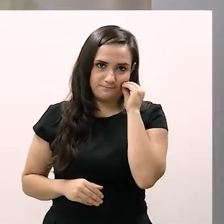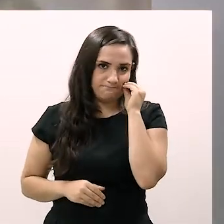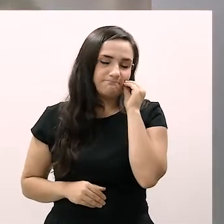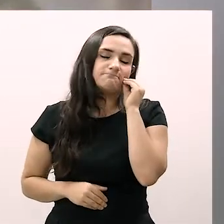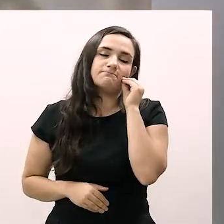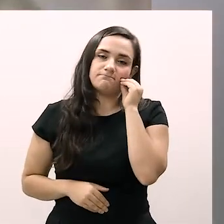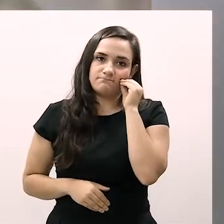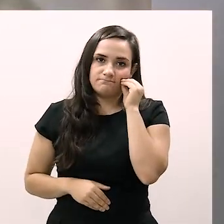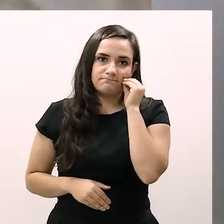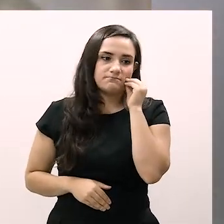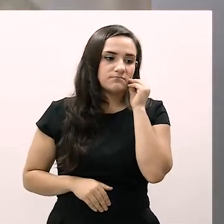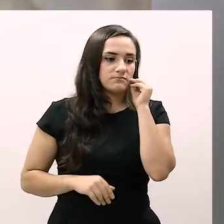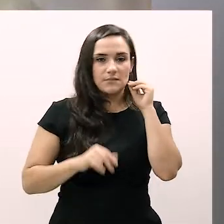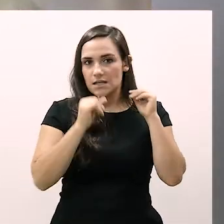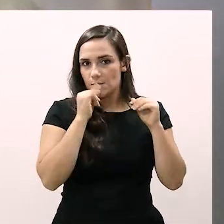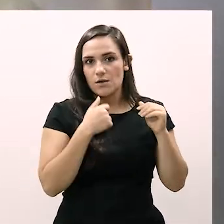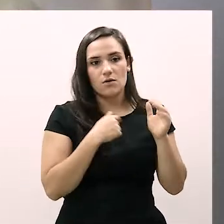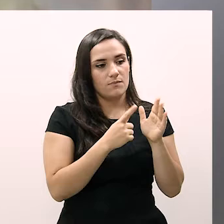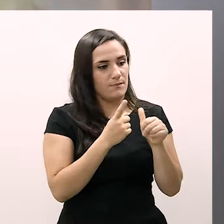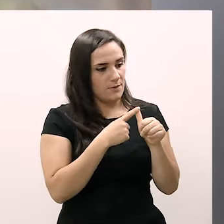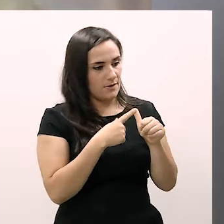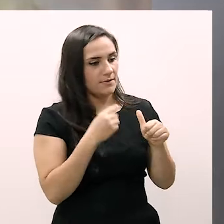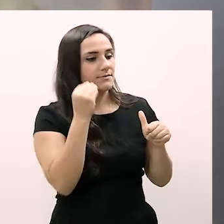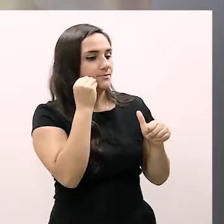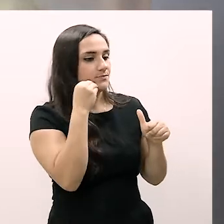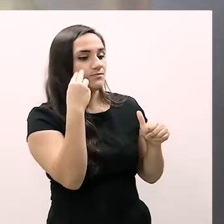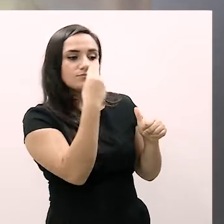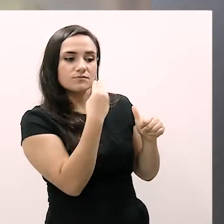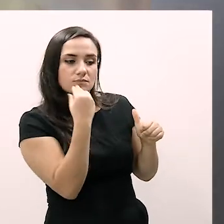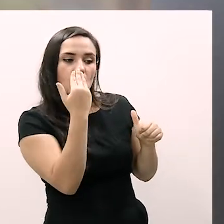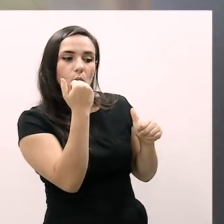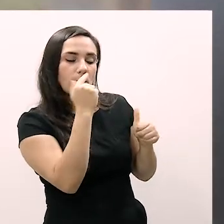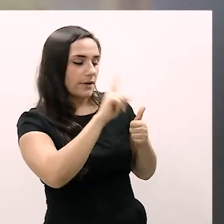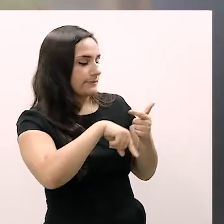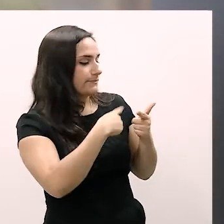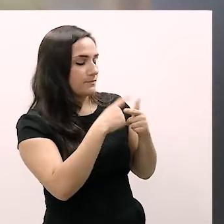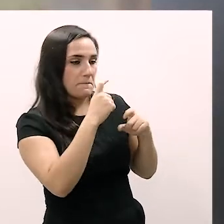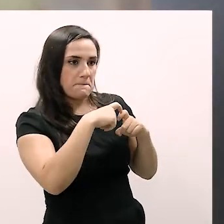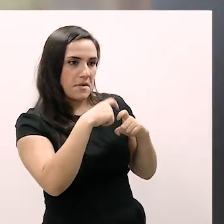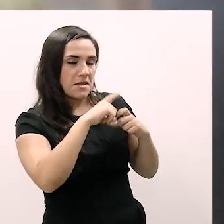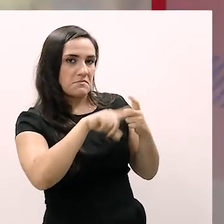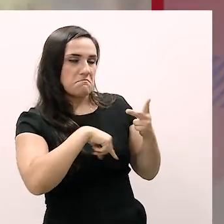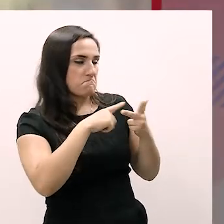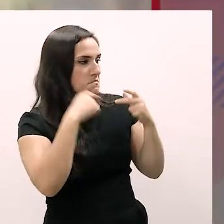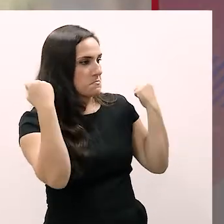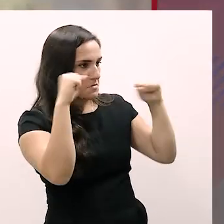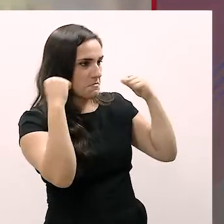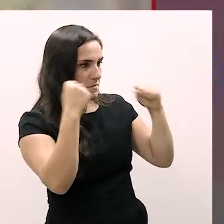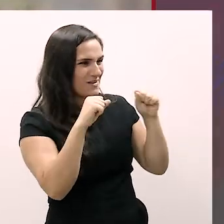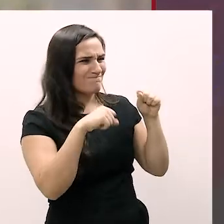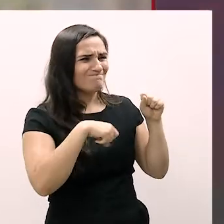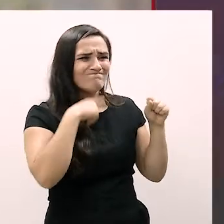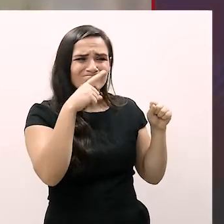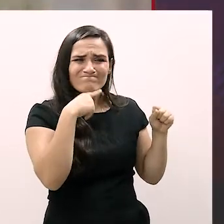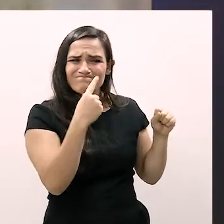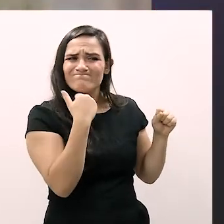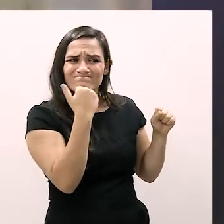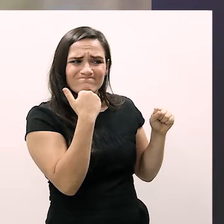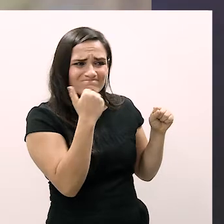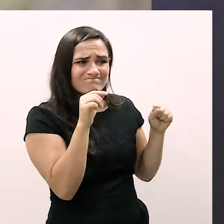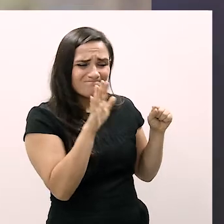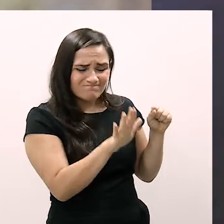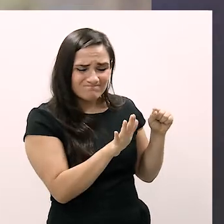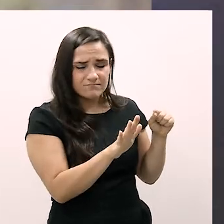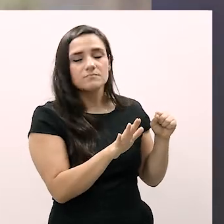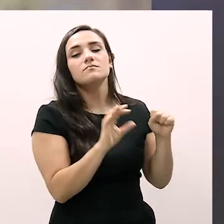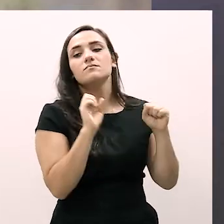outros tratamentos com dieta, exercícios e até mesmo medicações. A cirurgia de obesidade